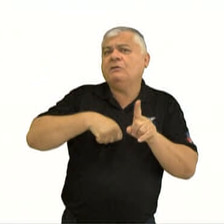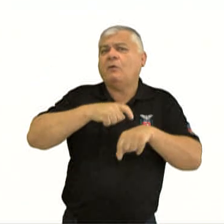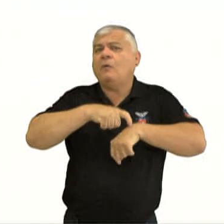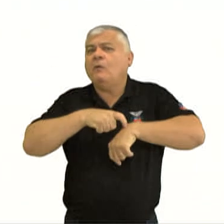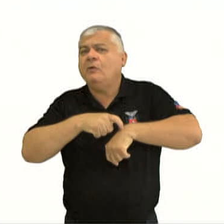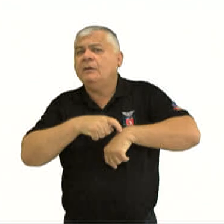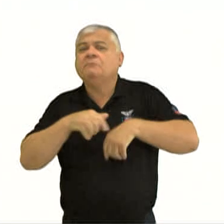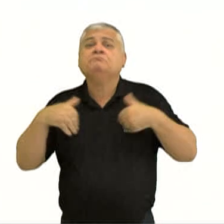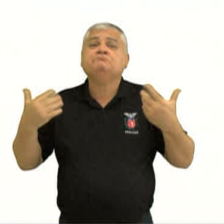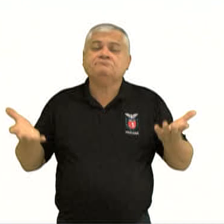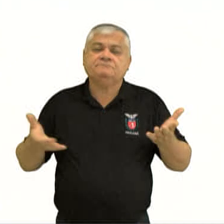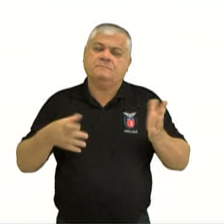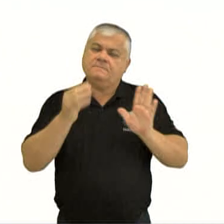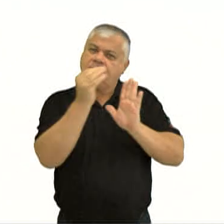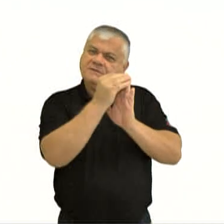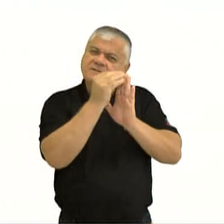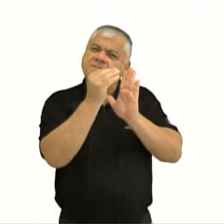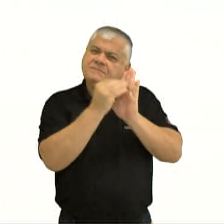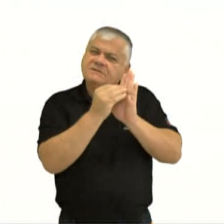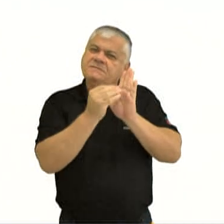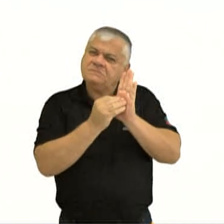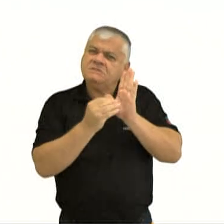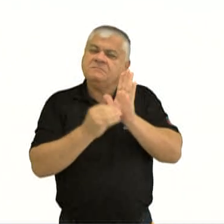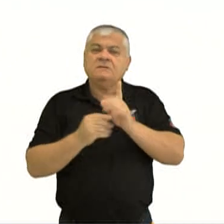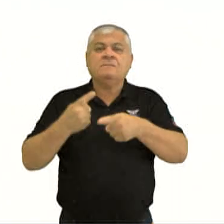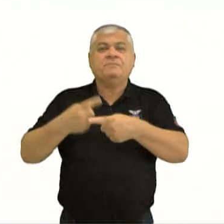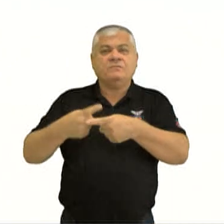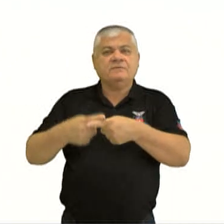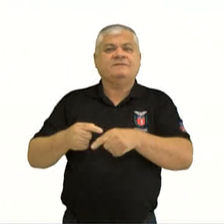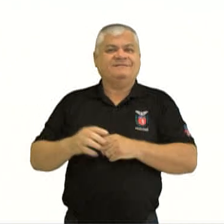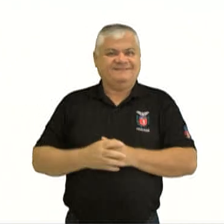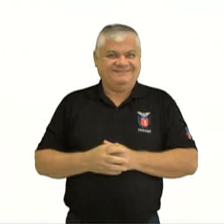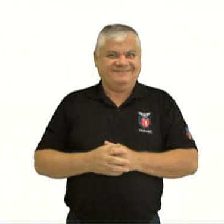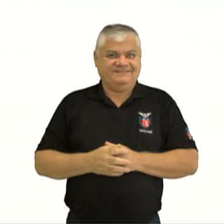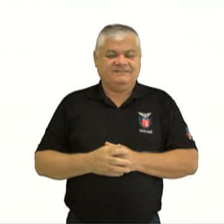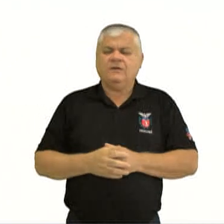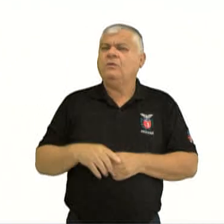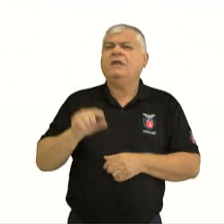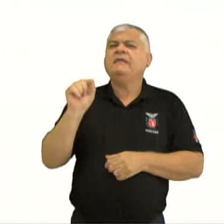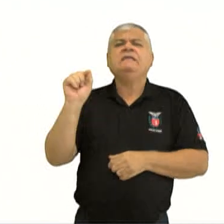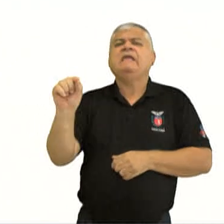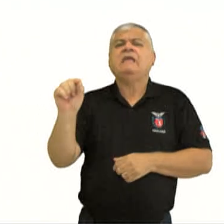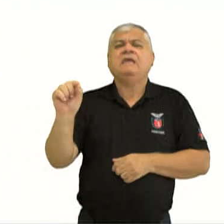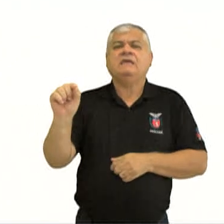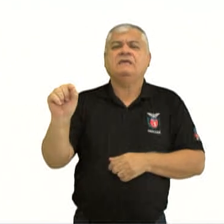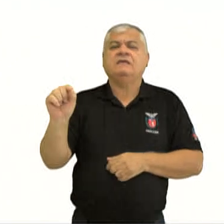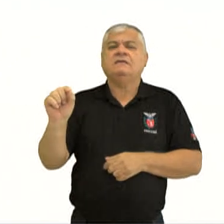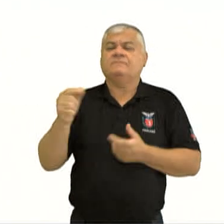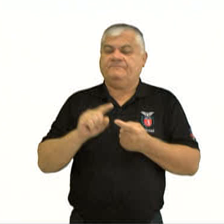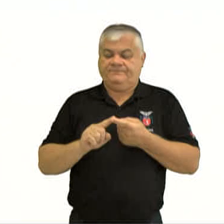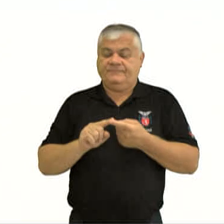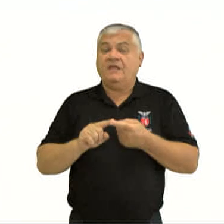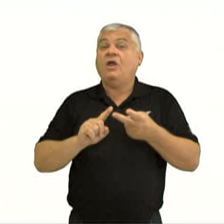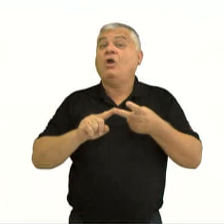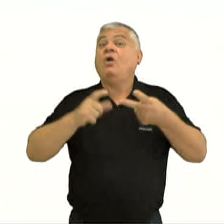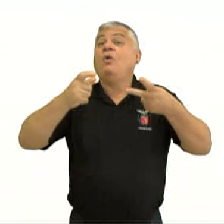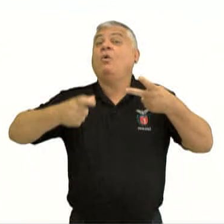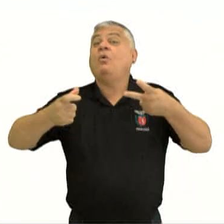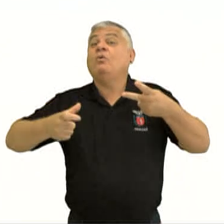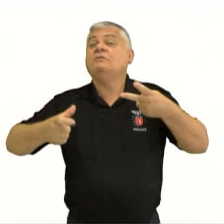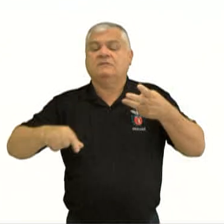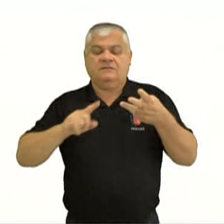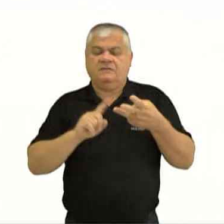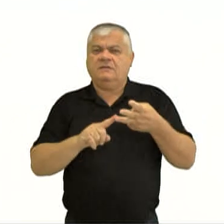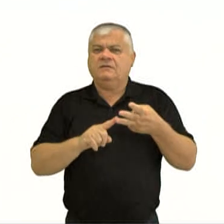local e por quê. Então, quando eu falo quem, onde, como, quando e por